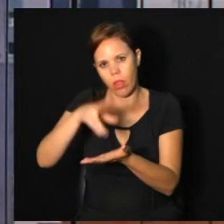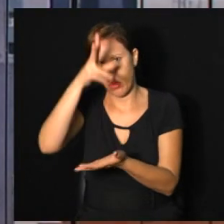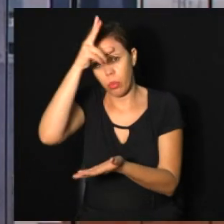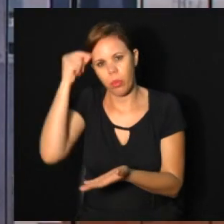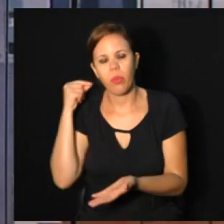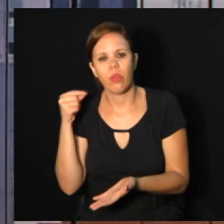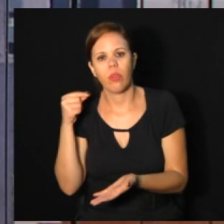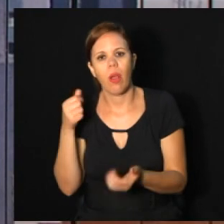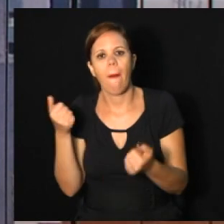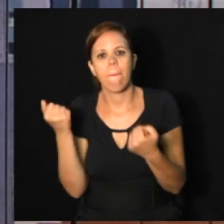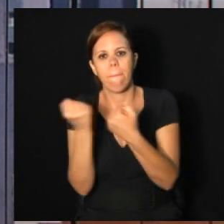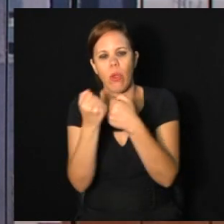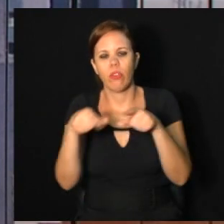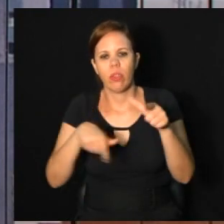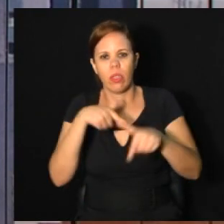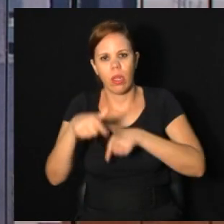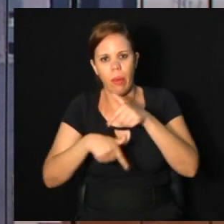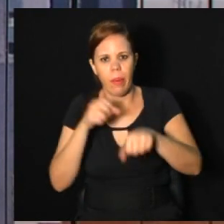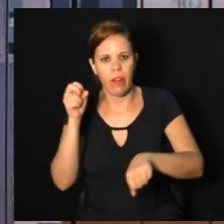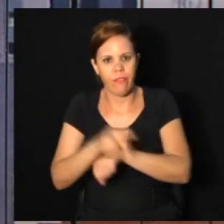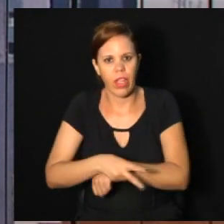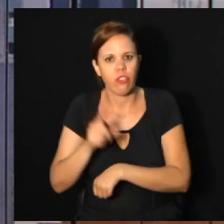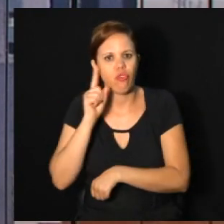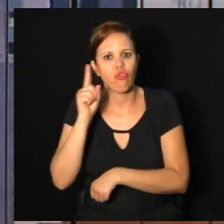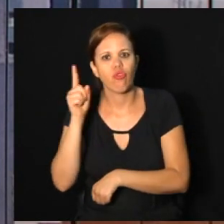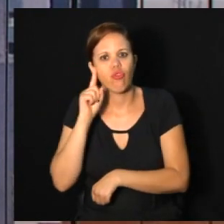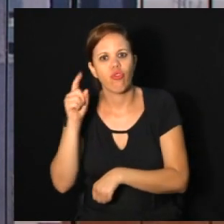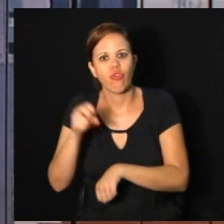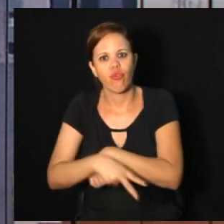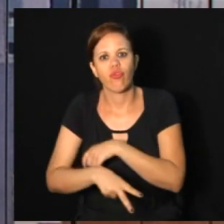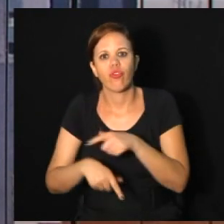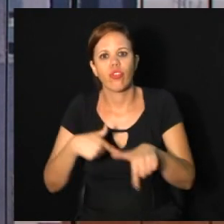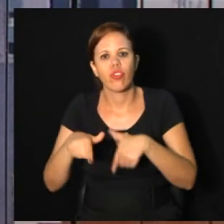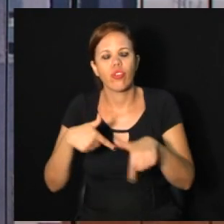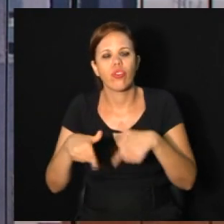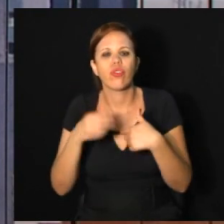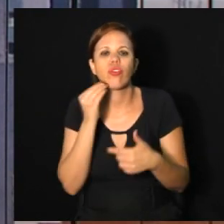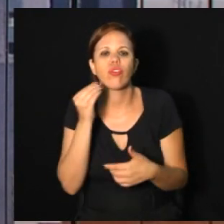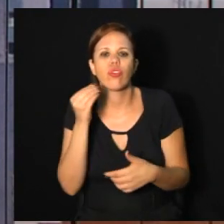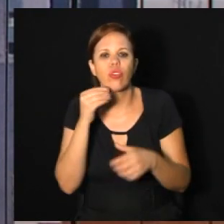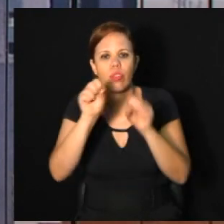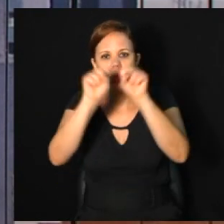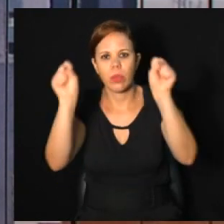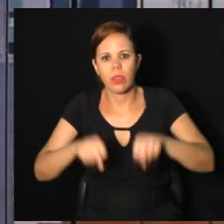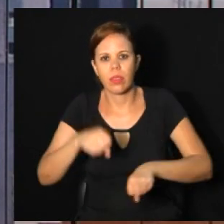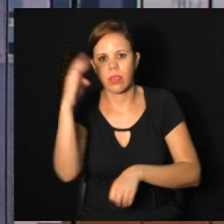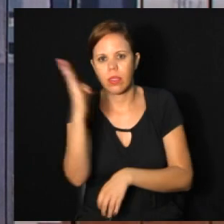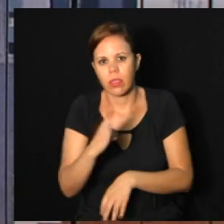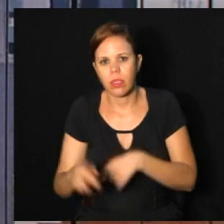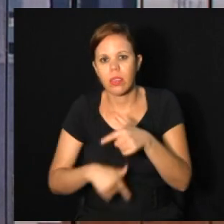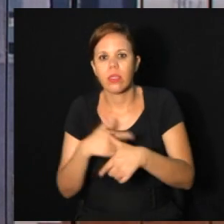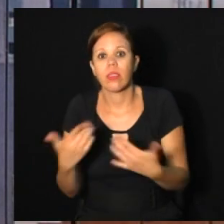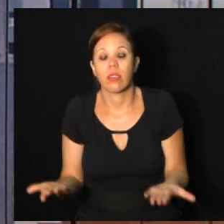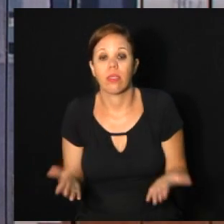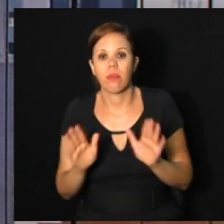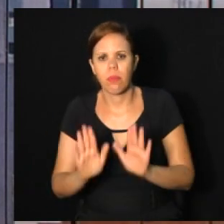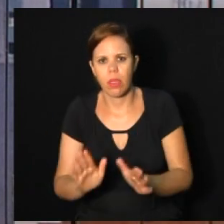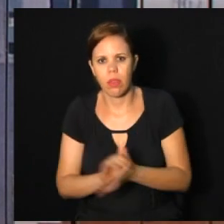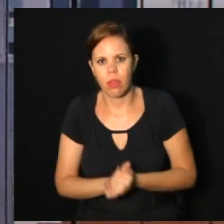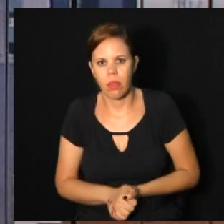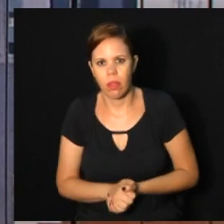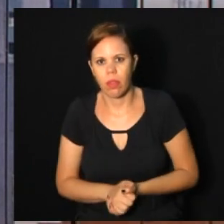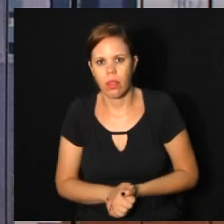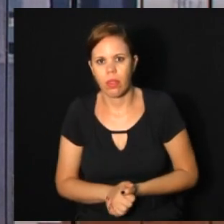de Campinas oferece diariamente vagas de emprego através do Sistema Nacional de Emprego. Porém,